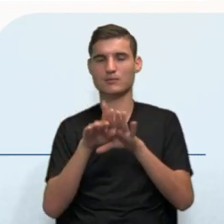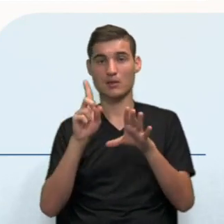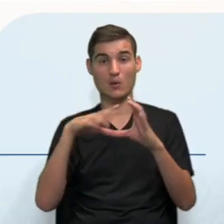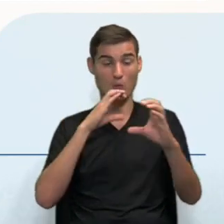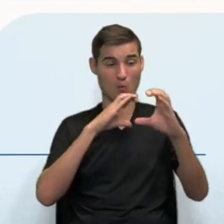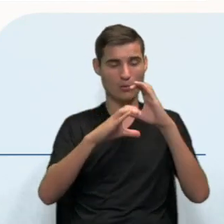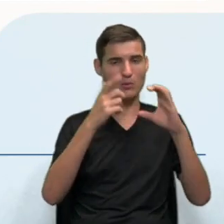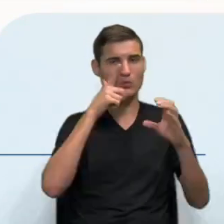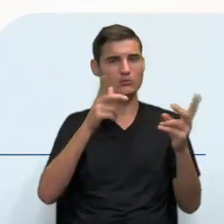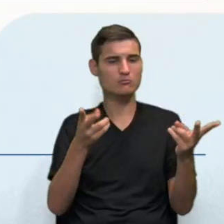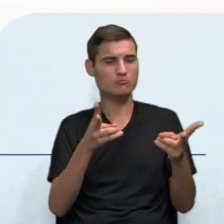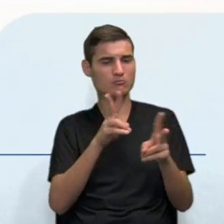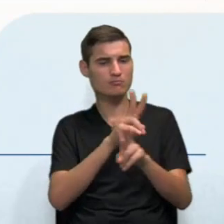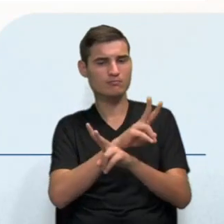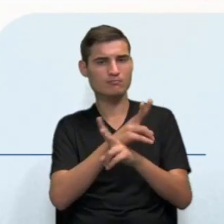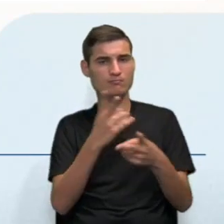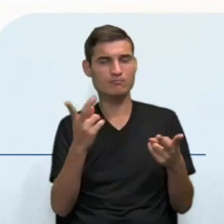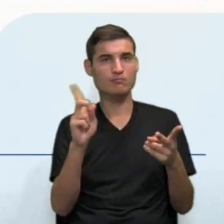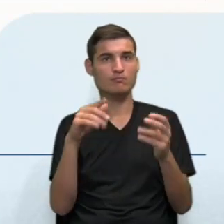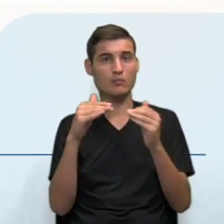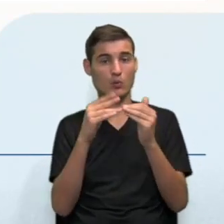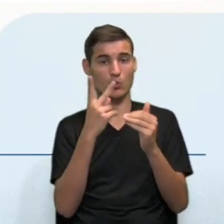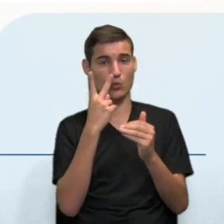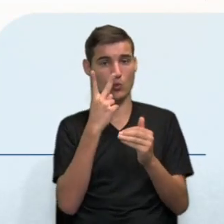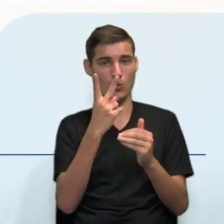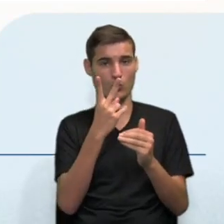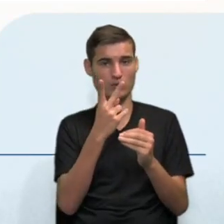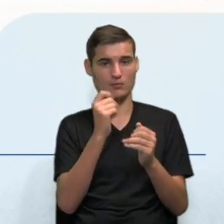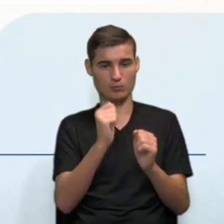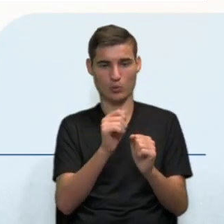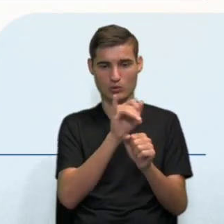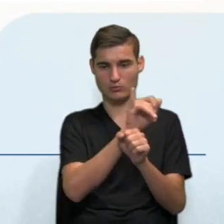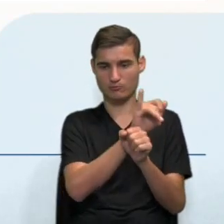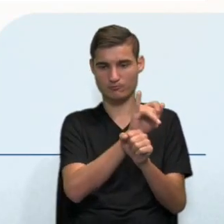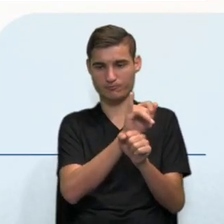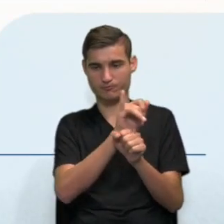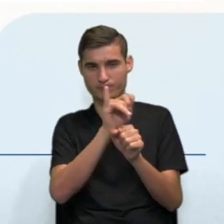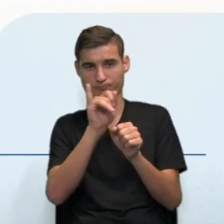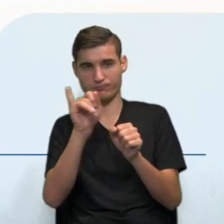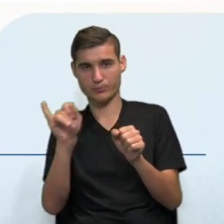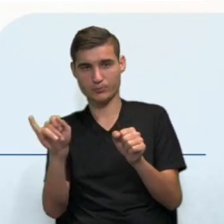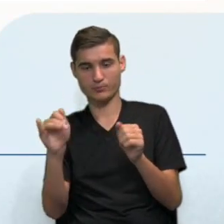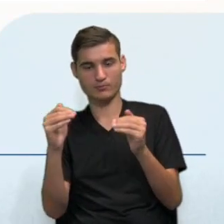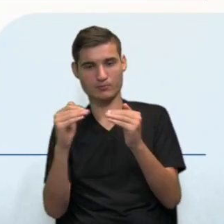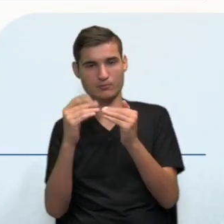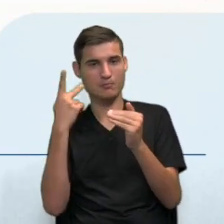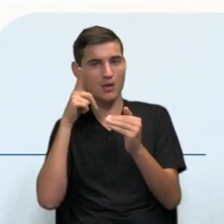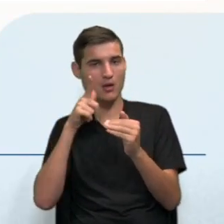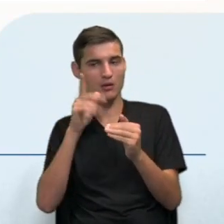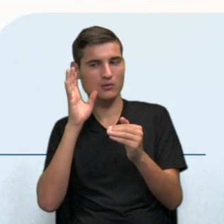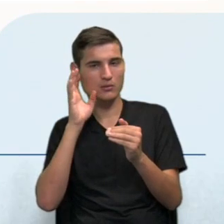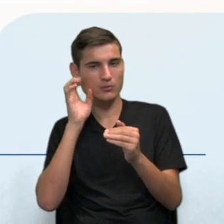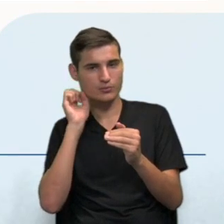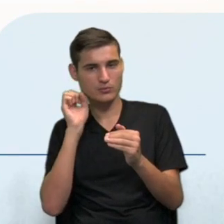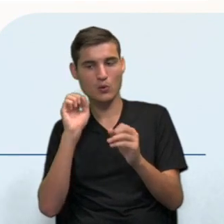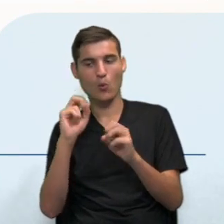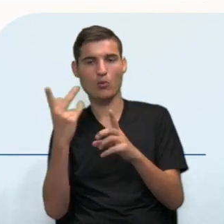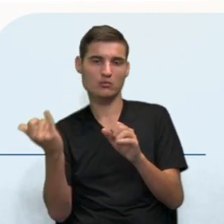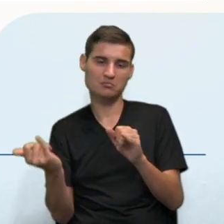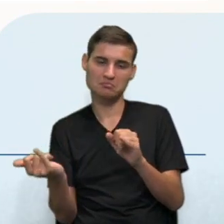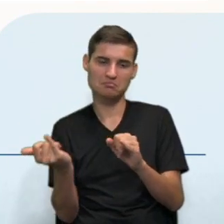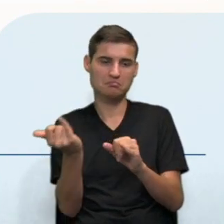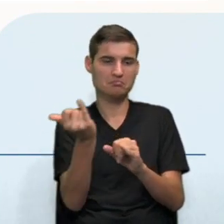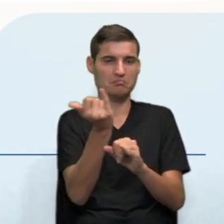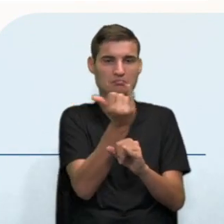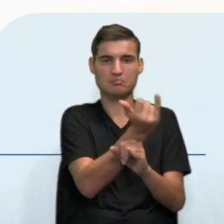a transmissão ocorre nos dois sentidos. A comunicação pode ocorrer da estação radiobase para o rádio, ou pode acontecer do